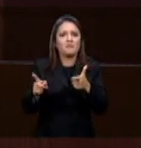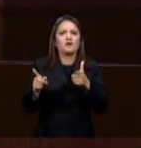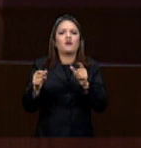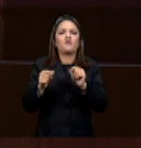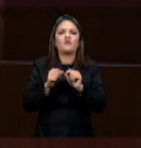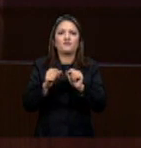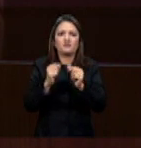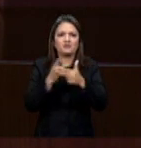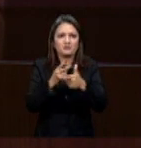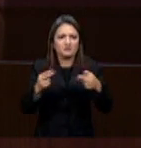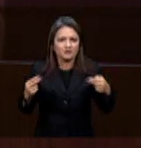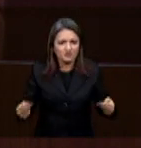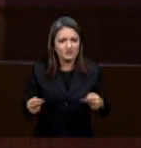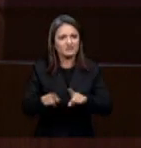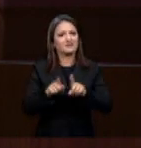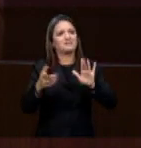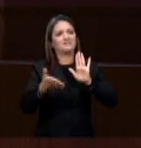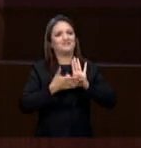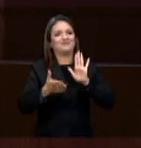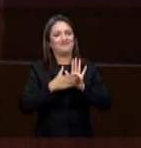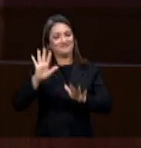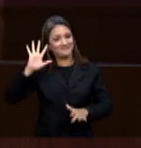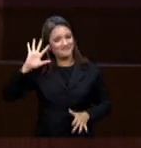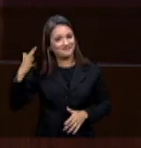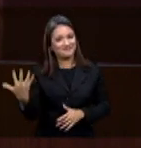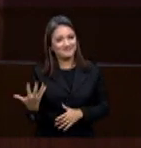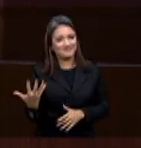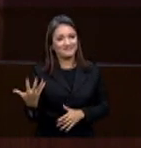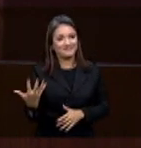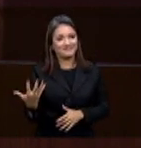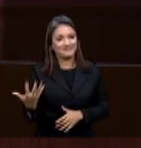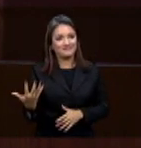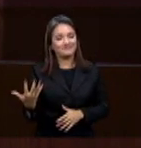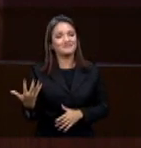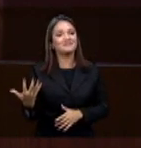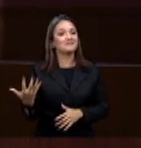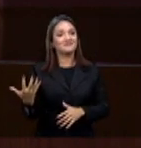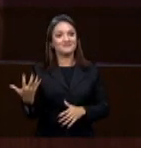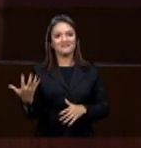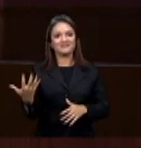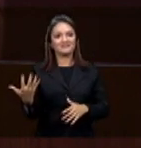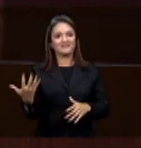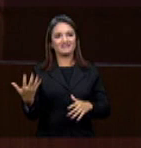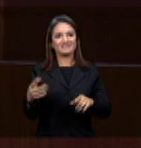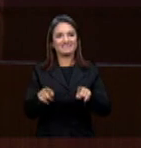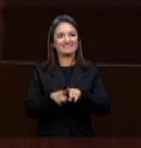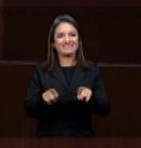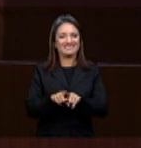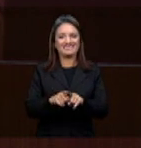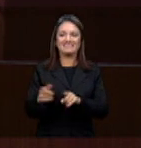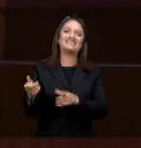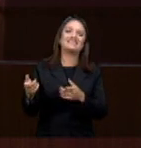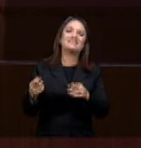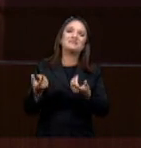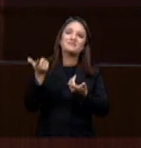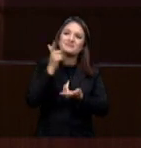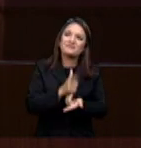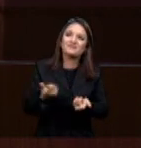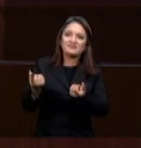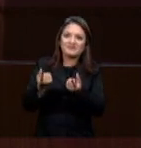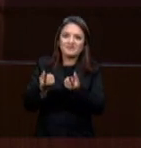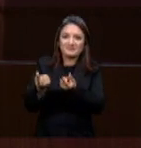produzir diagnósticos e propor soluções as os arranjos de arrecadação de recursos